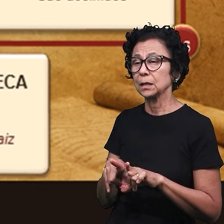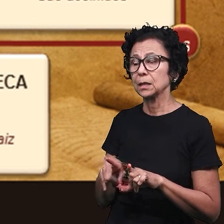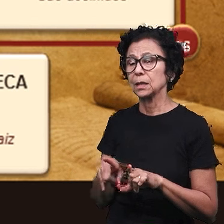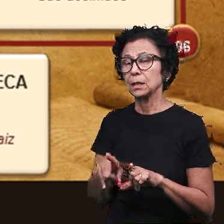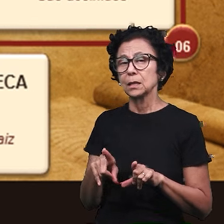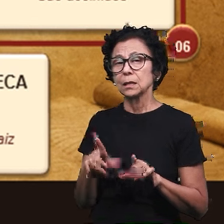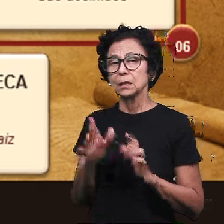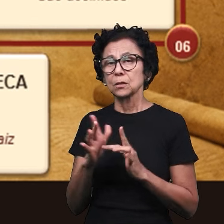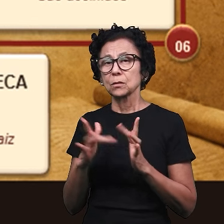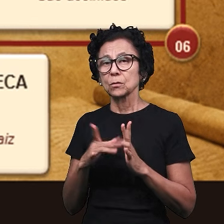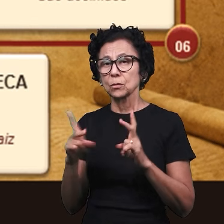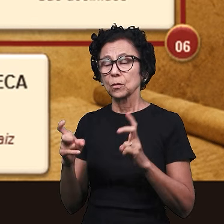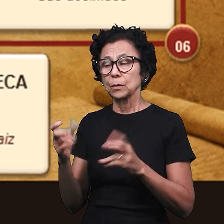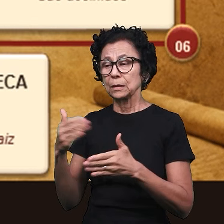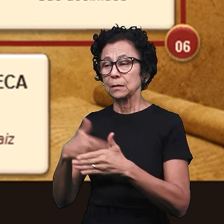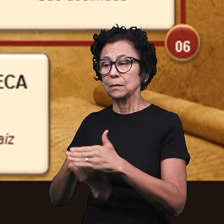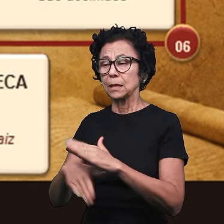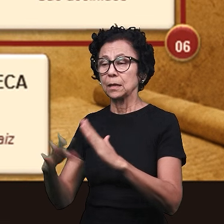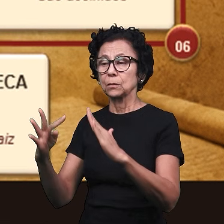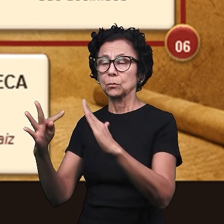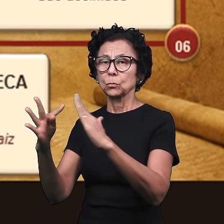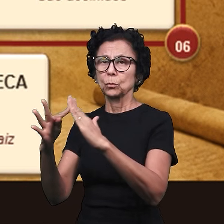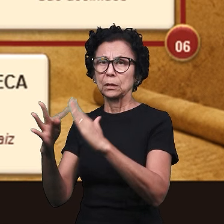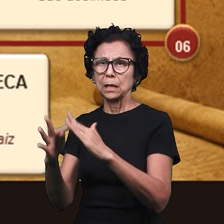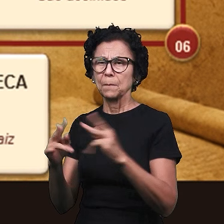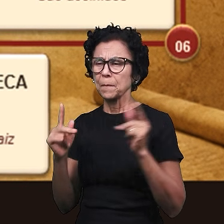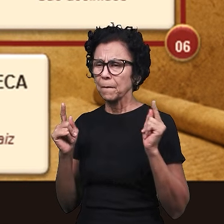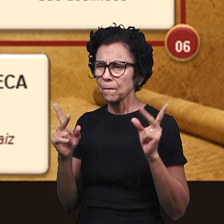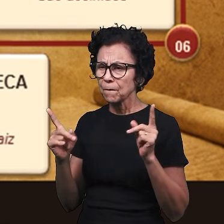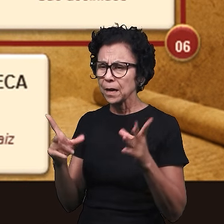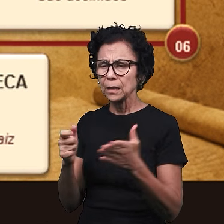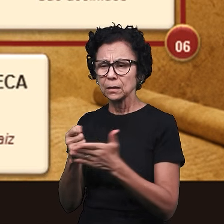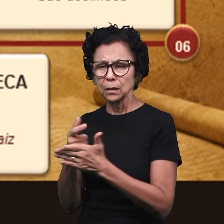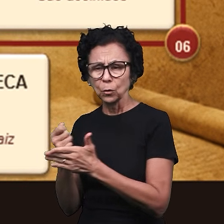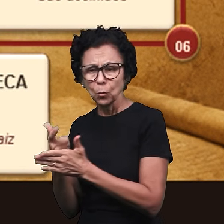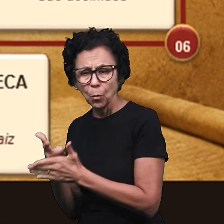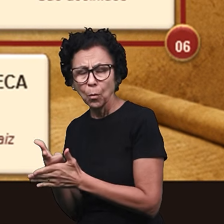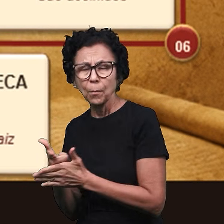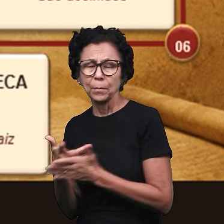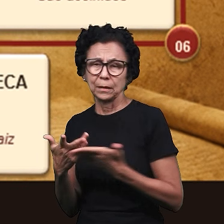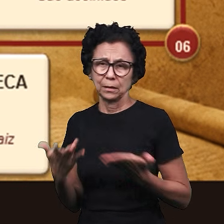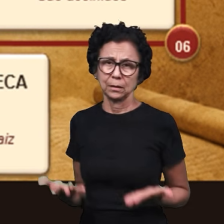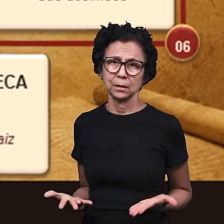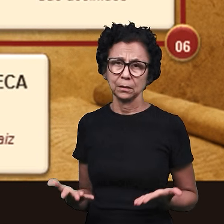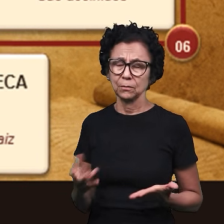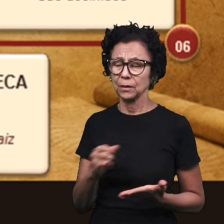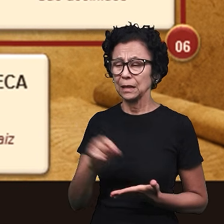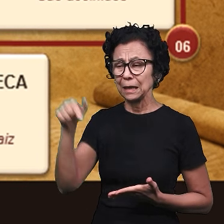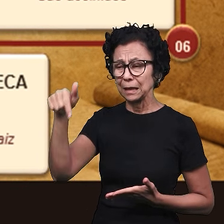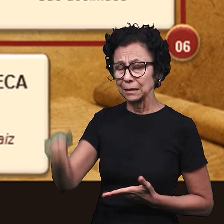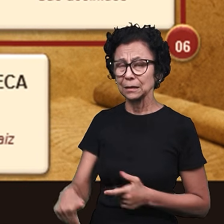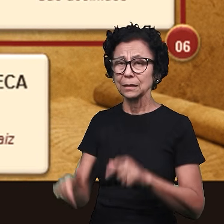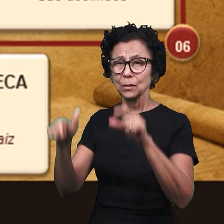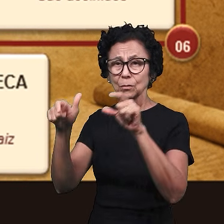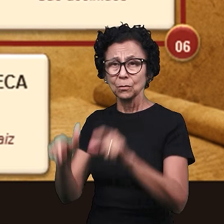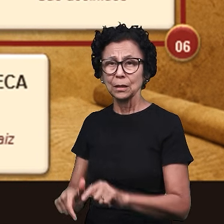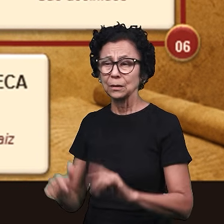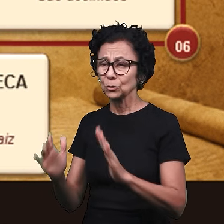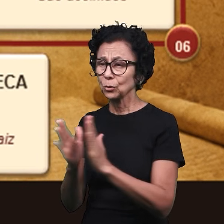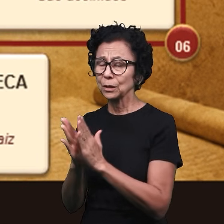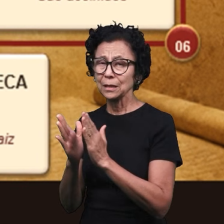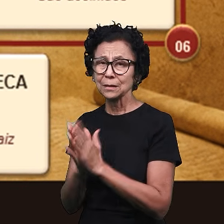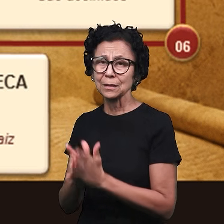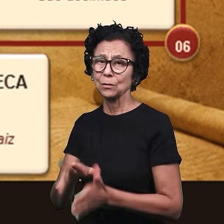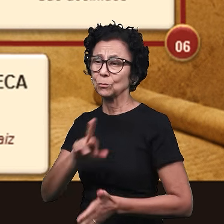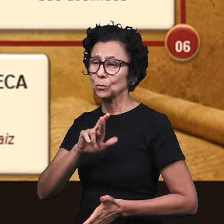comércio, né? Ele repreende dizendo, né, que a casa de Deus seria casa de oração e